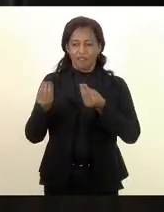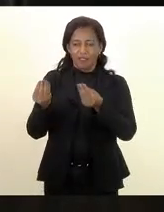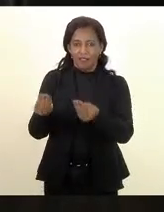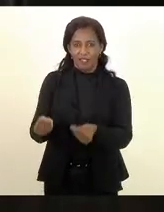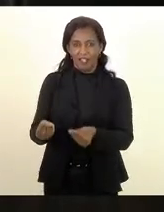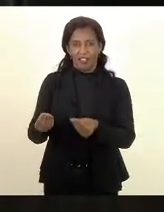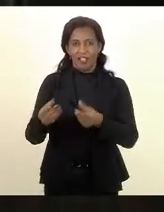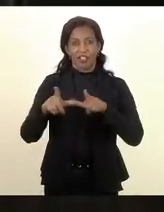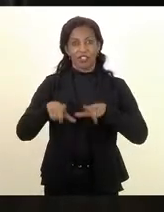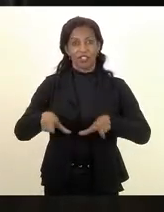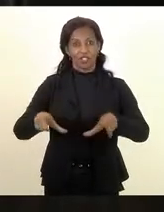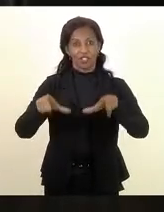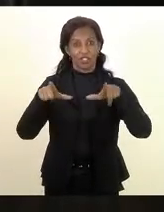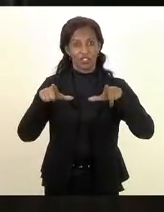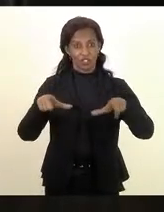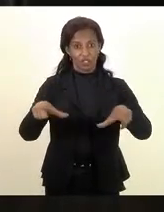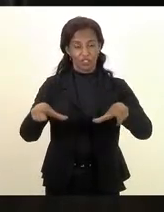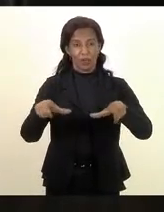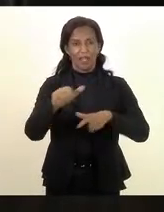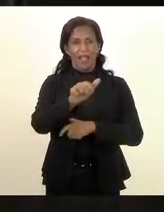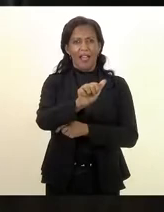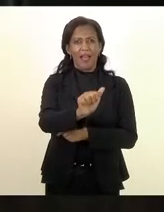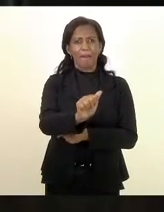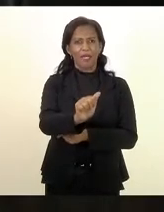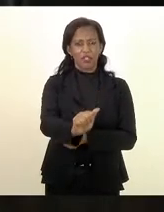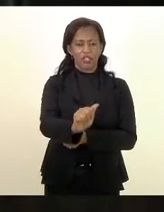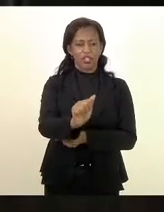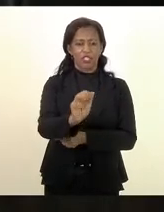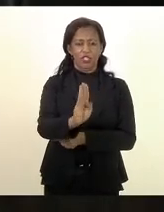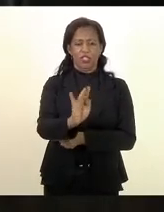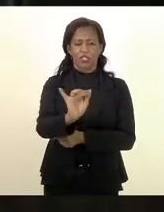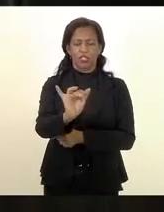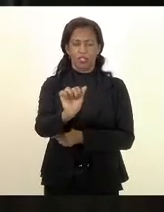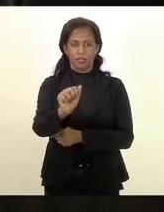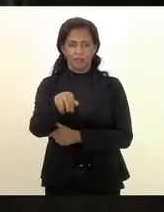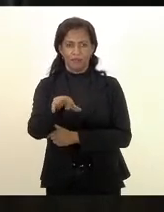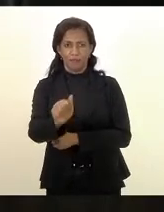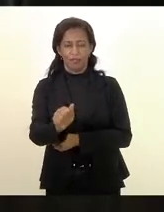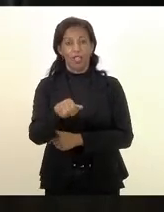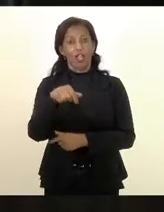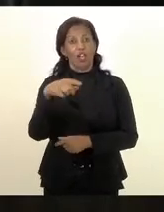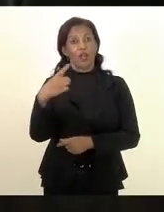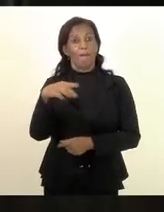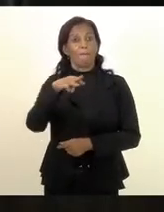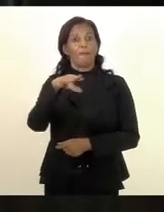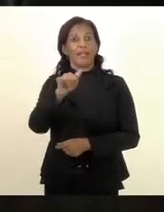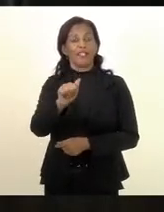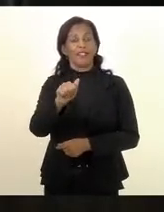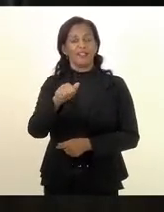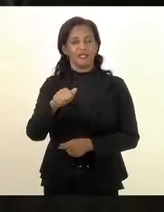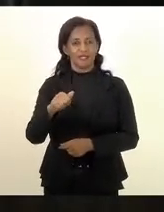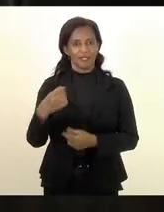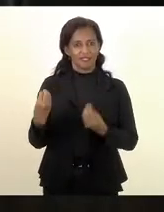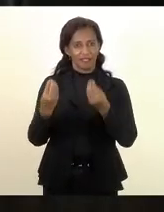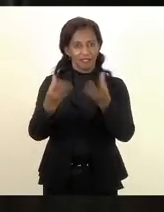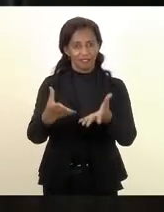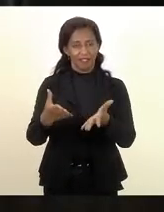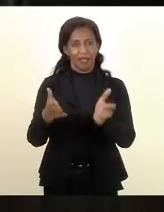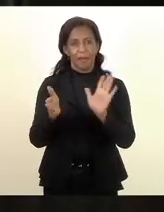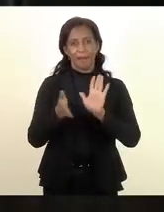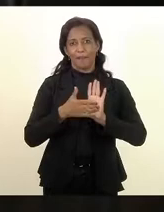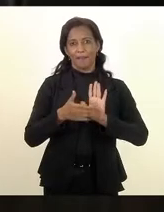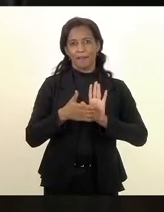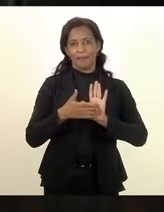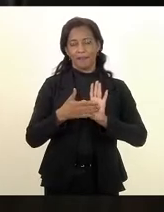diploma Abdias Nascimento para a doutora Marina Lemente Moreira parecer da comissão de normas